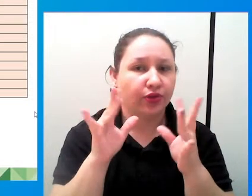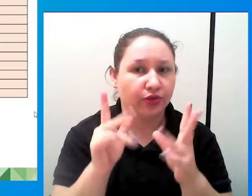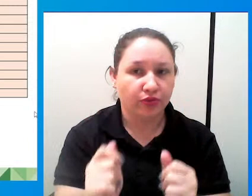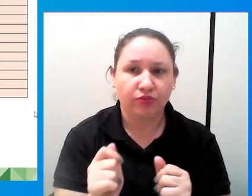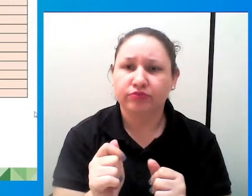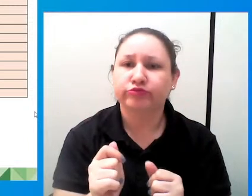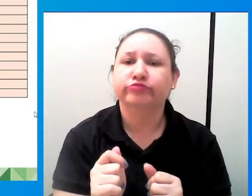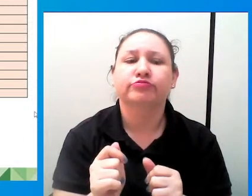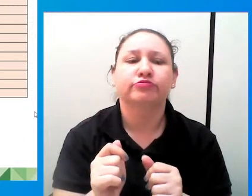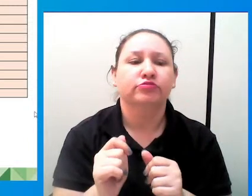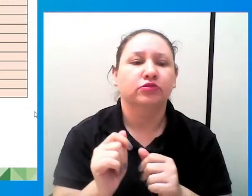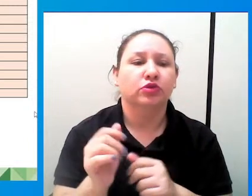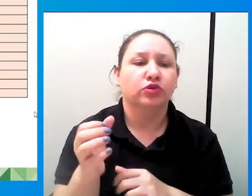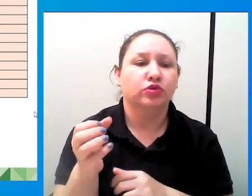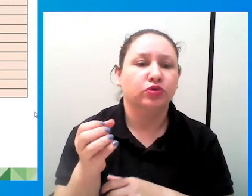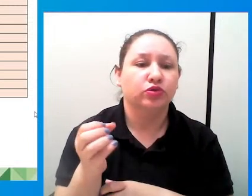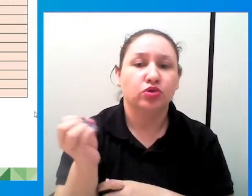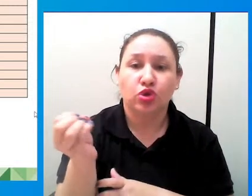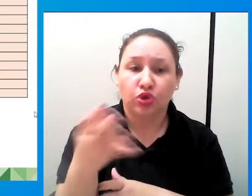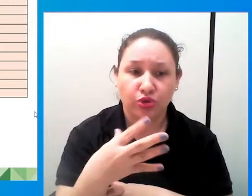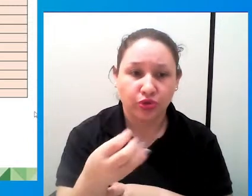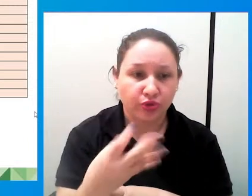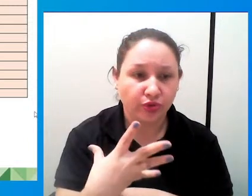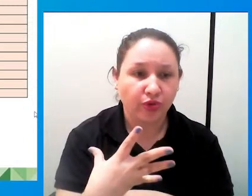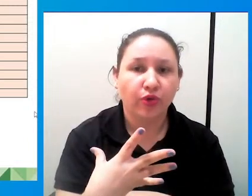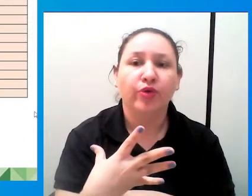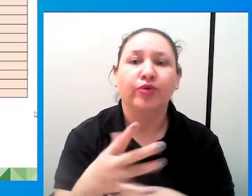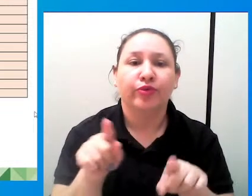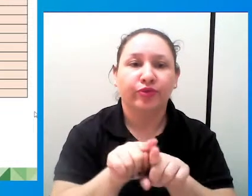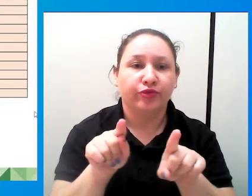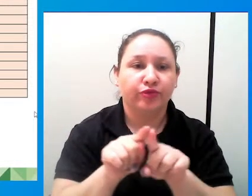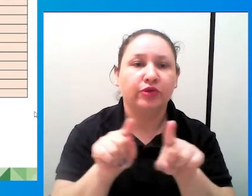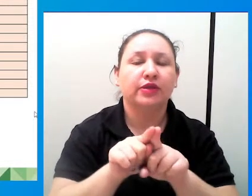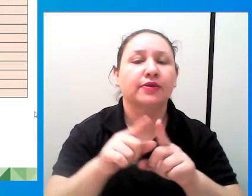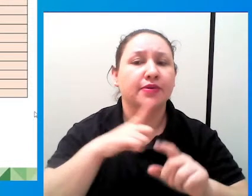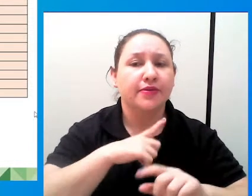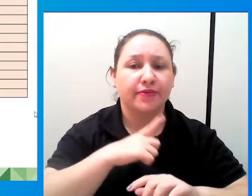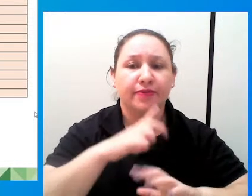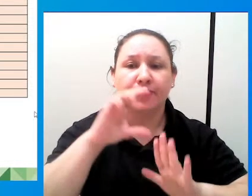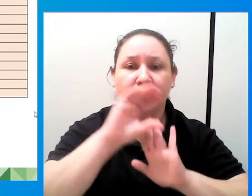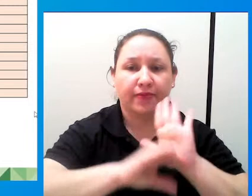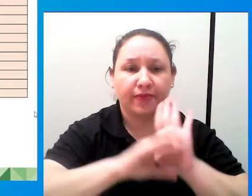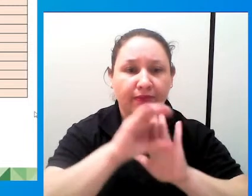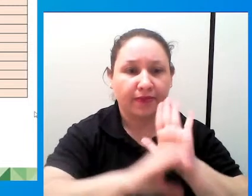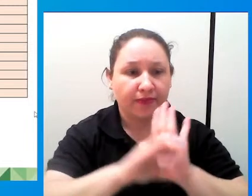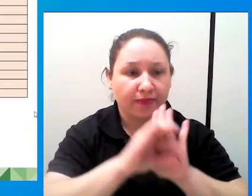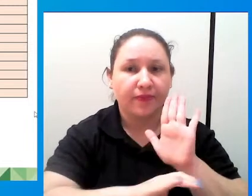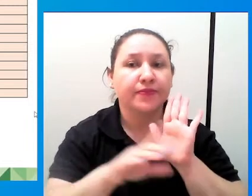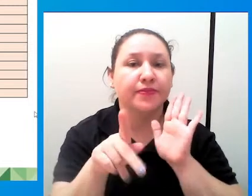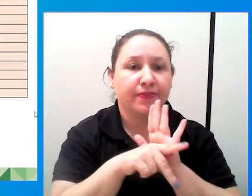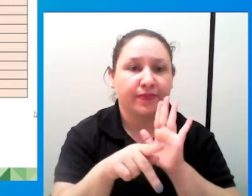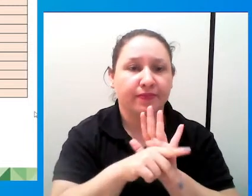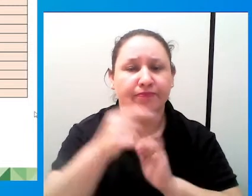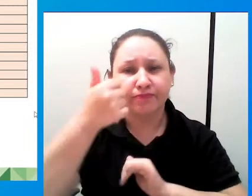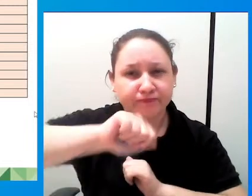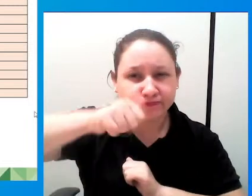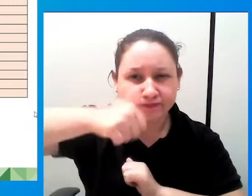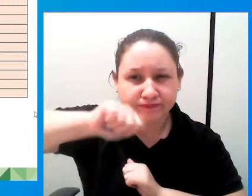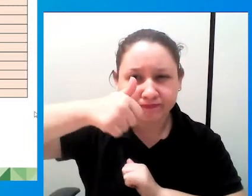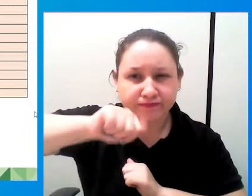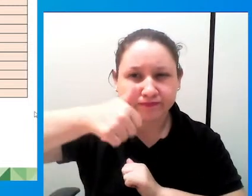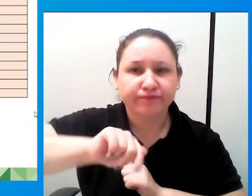passaram por todo o rito, inclusive de avaliação da Pró-Reitoria de Ensino, e aqui eu destaco, né, o